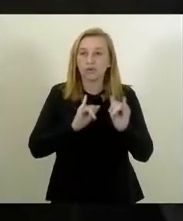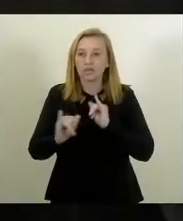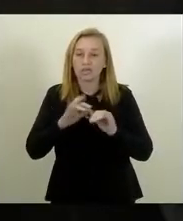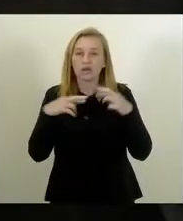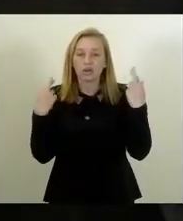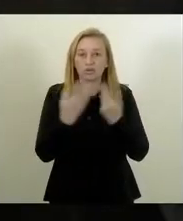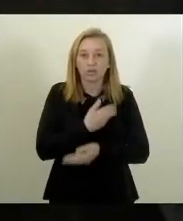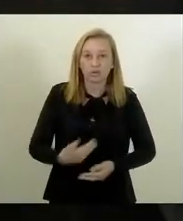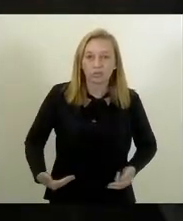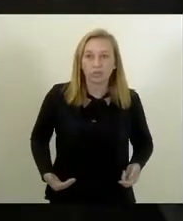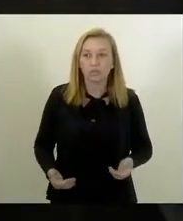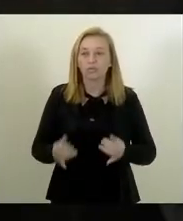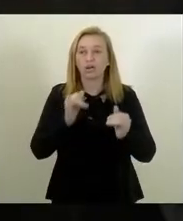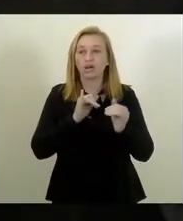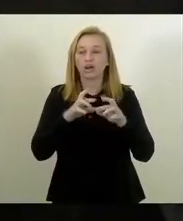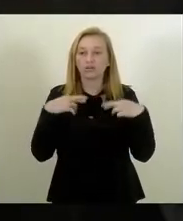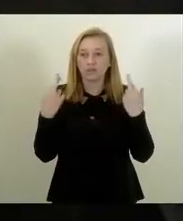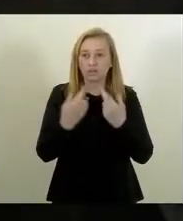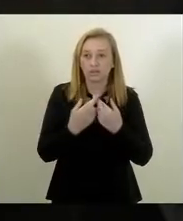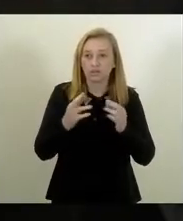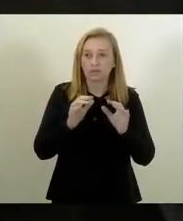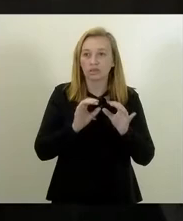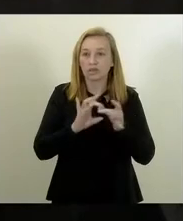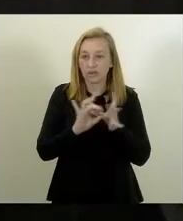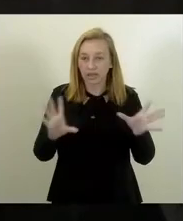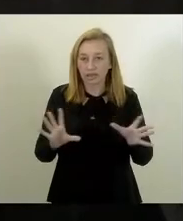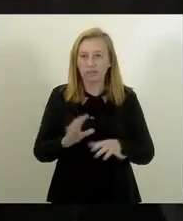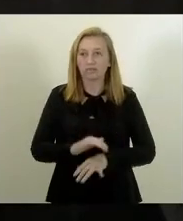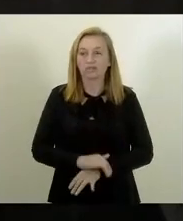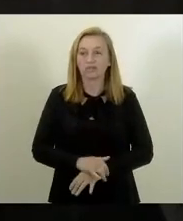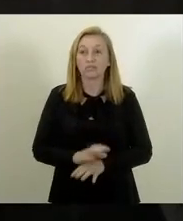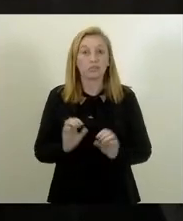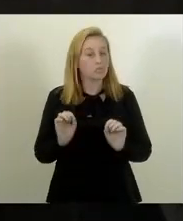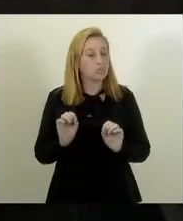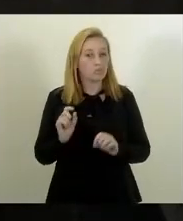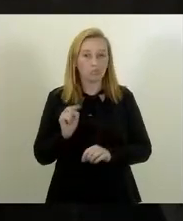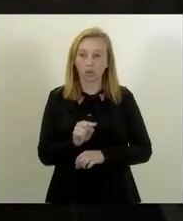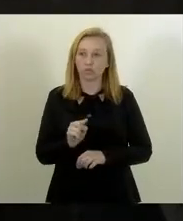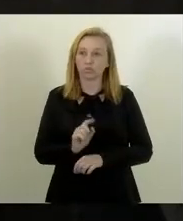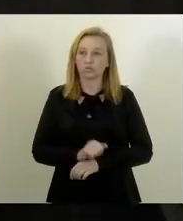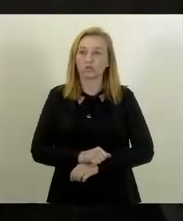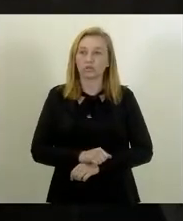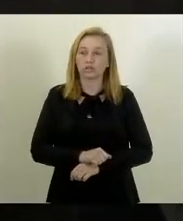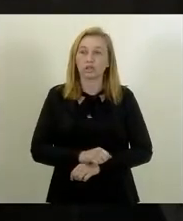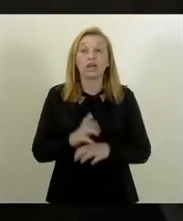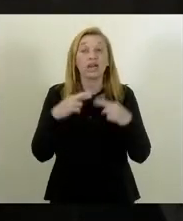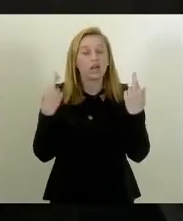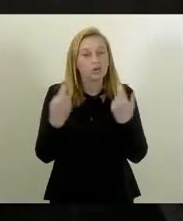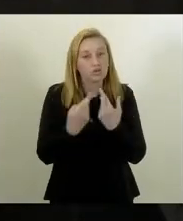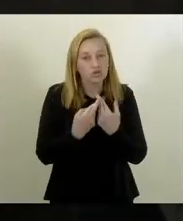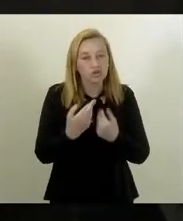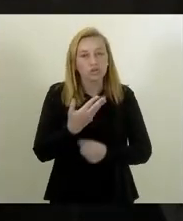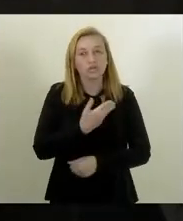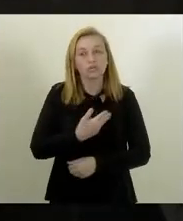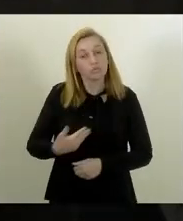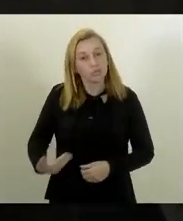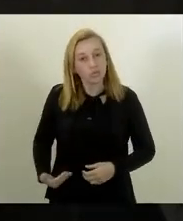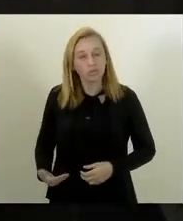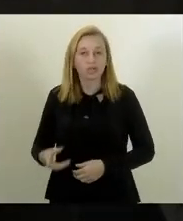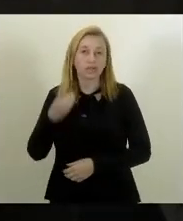pública informativa, audiência pública deliberativa. Ponto. Em audiência pública,